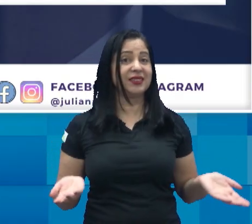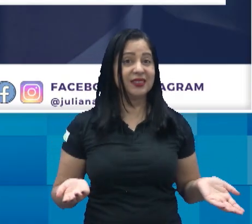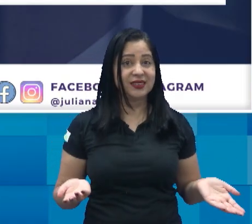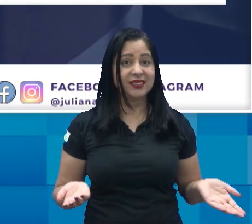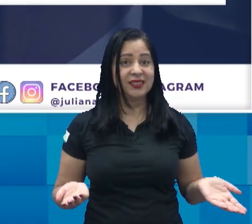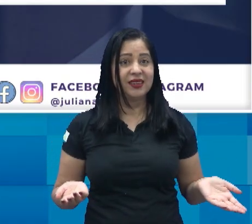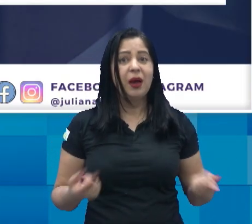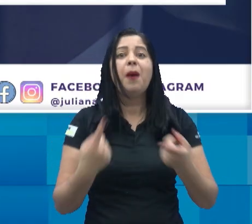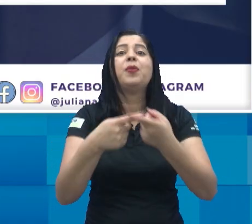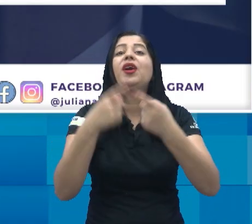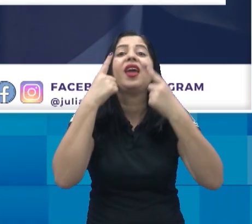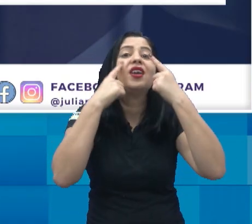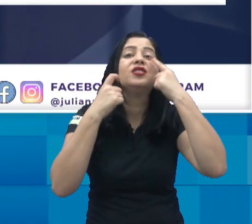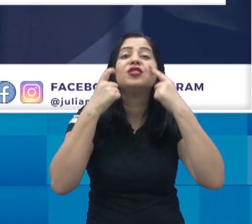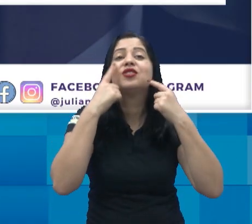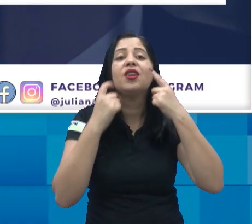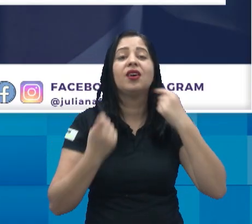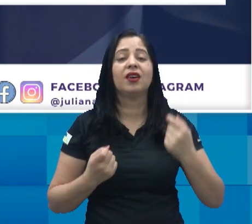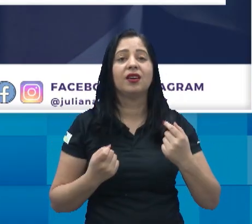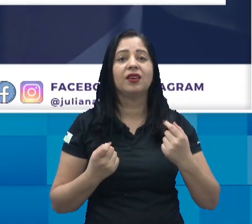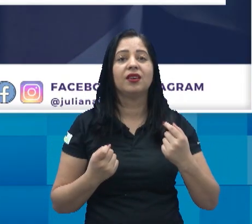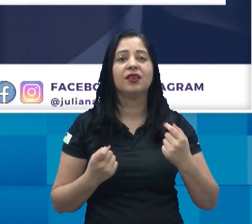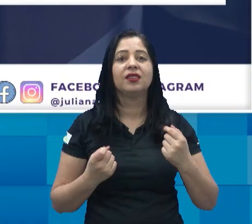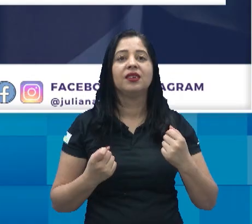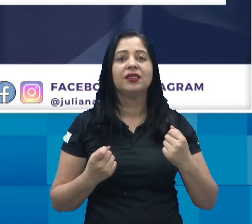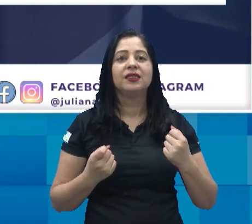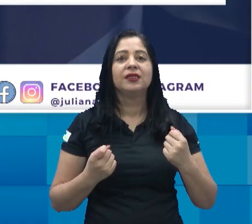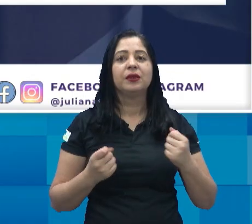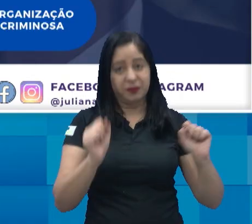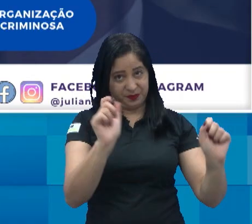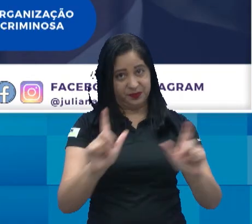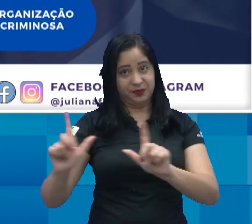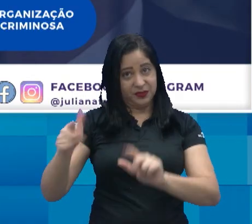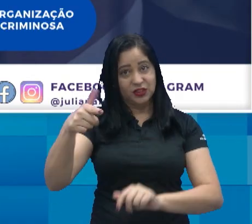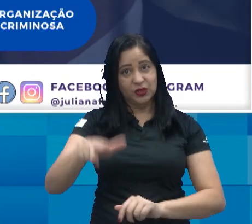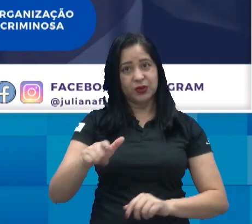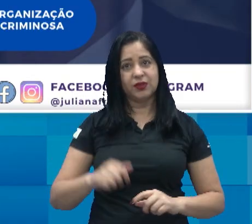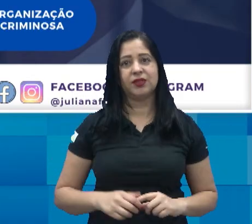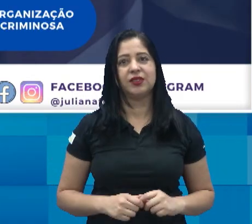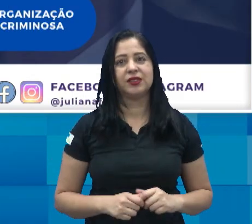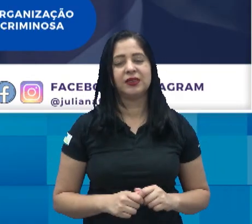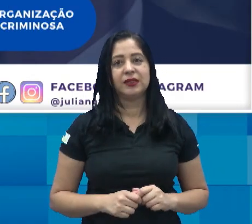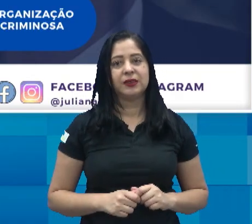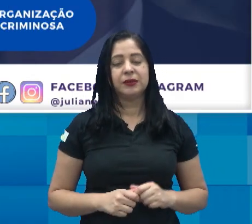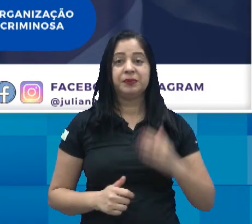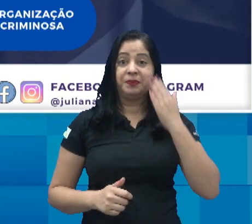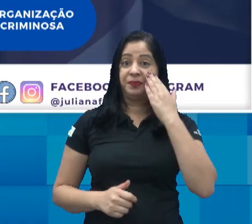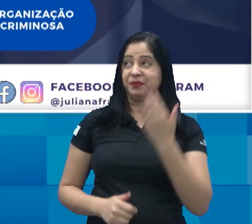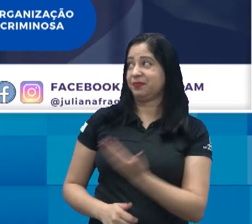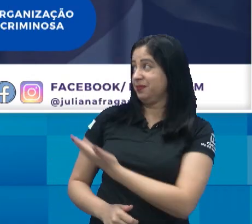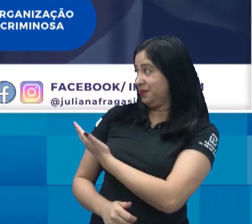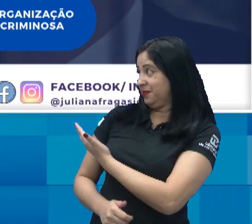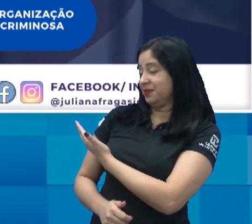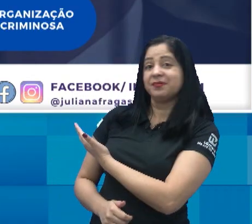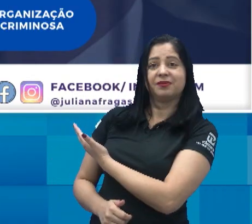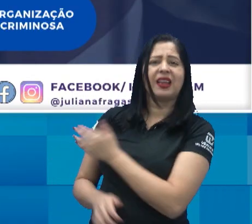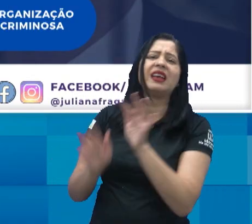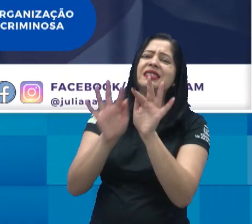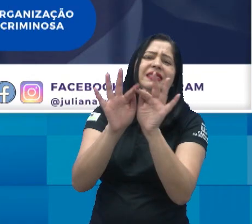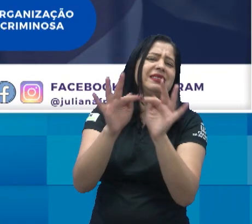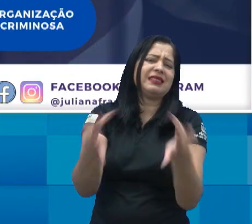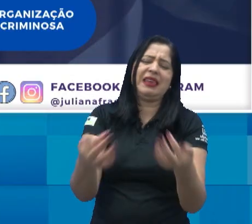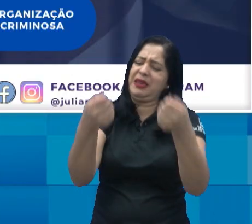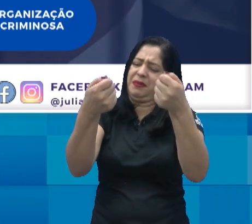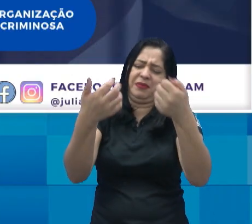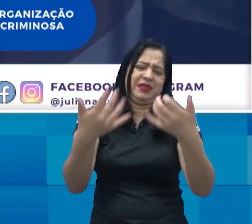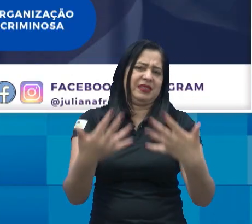estão chorando. Agora, vamos rever um pouquinho o próximo, Beto. Vamos fazer um PowerPoint bem simples, bem do